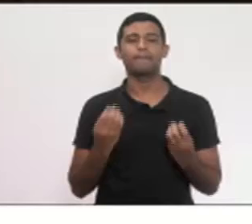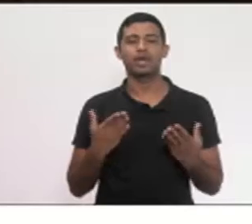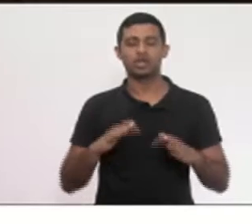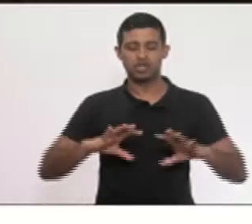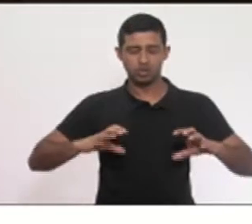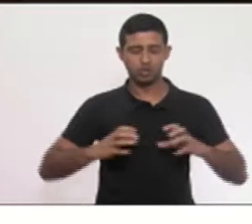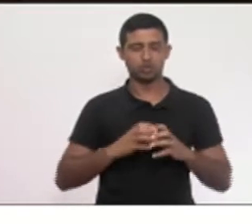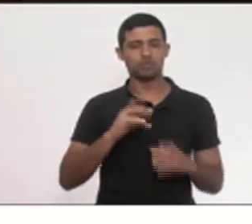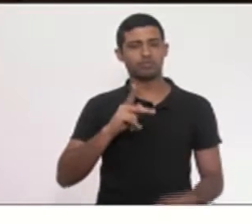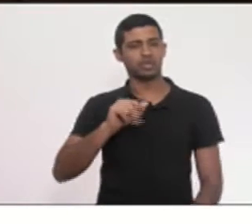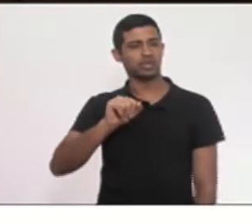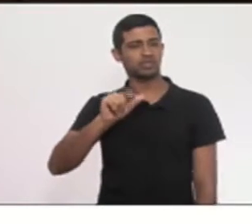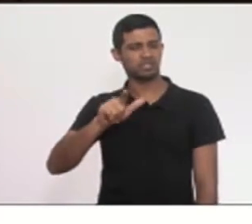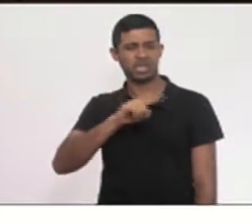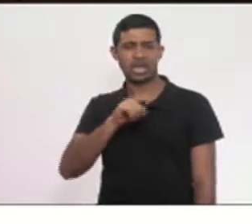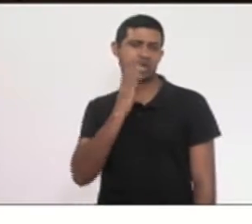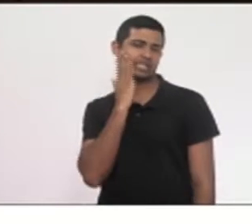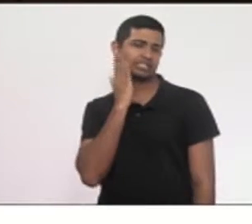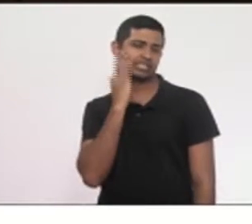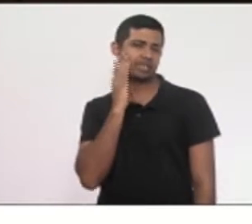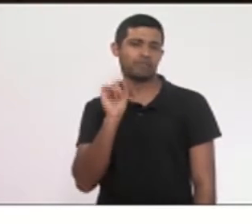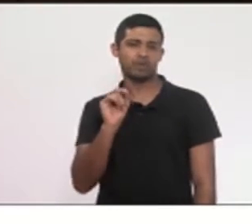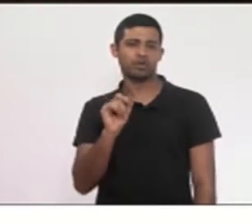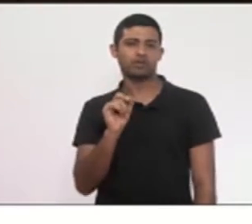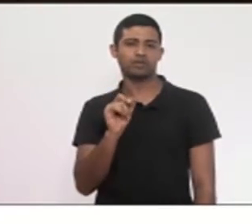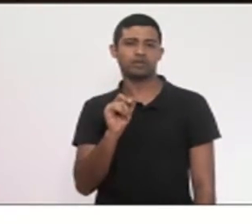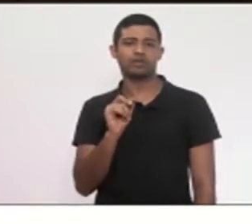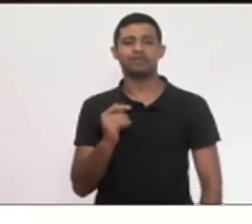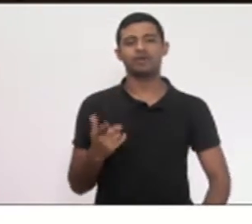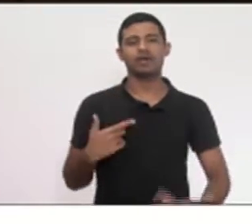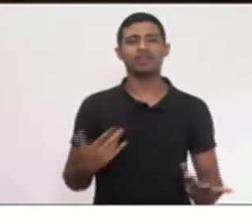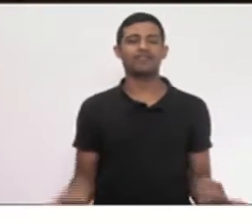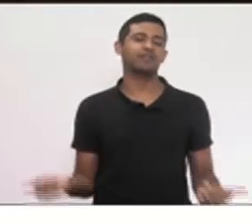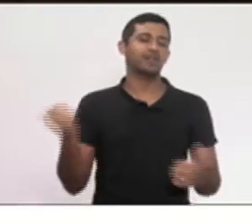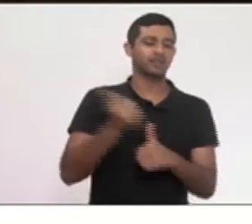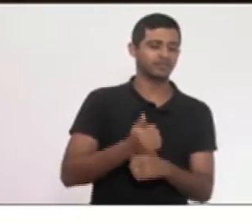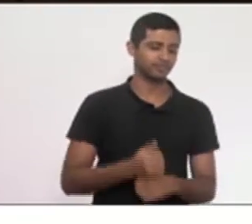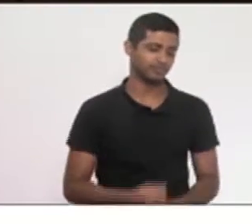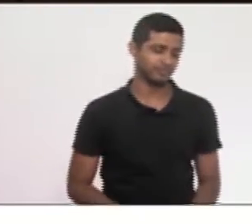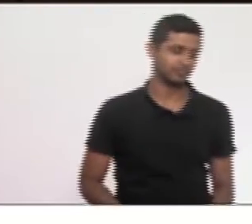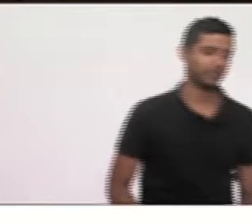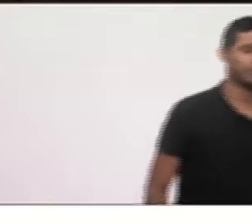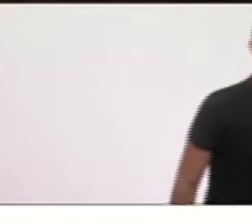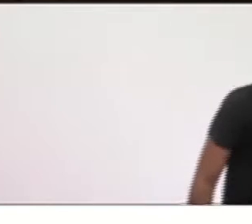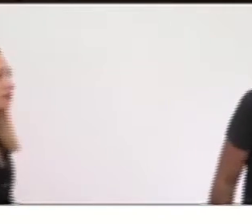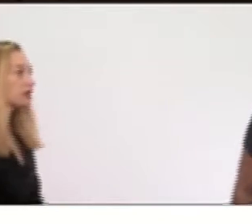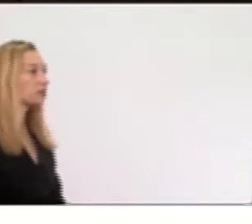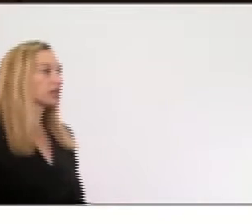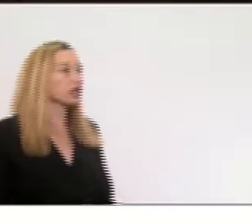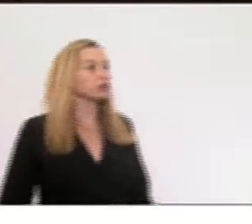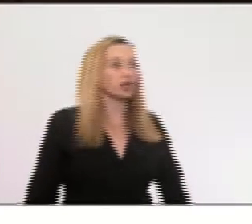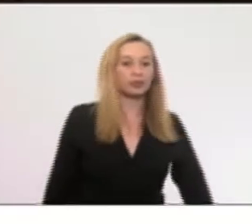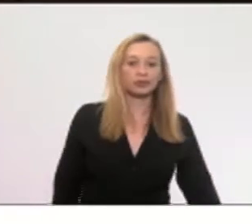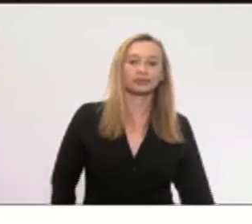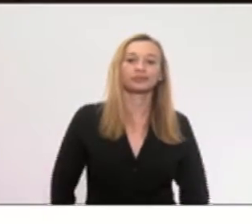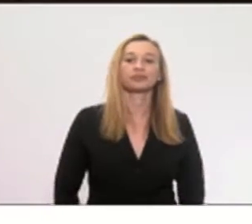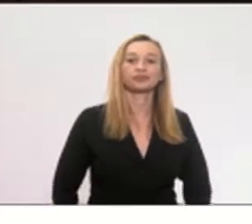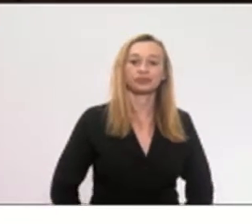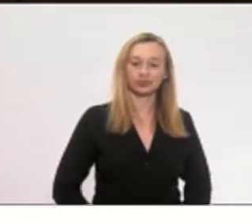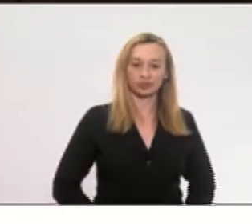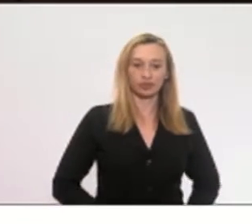bancada do PSL entenda que elegeu 12 deputados, mas não elegeu 36, 37 nem